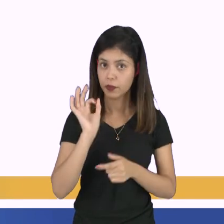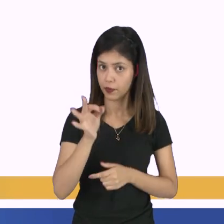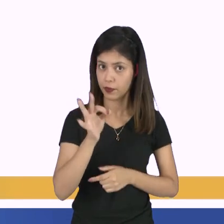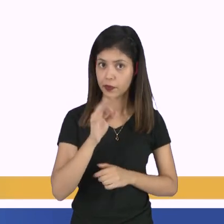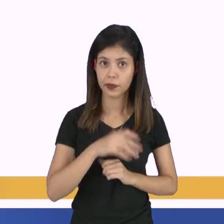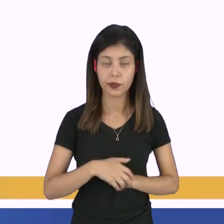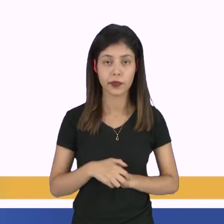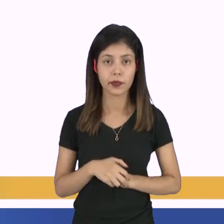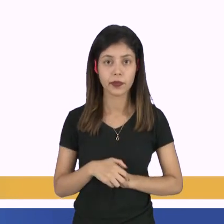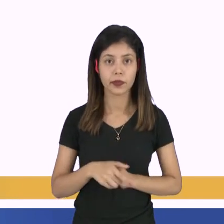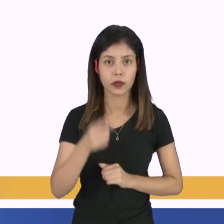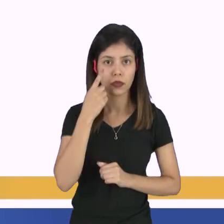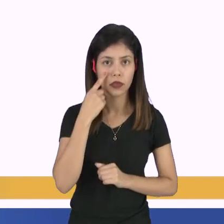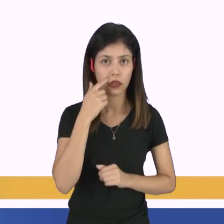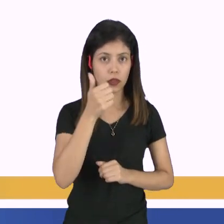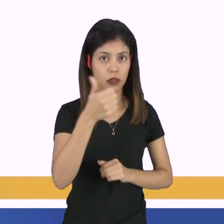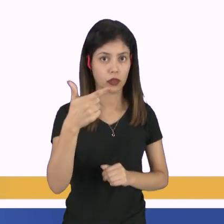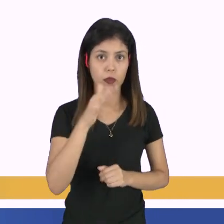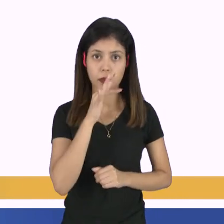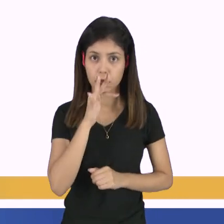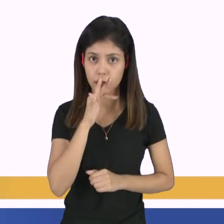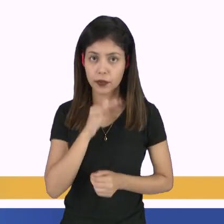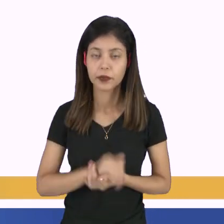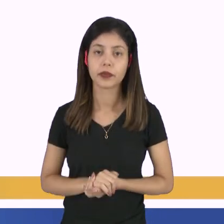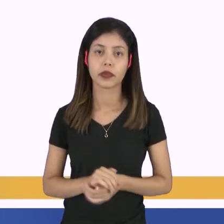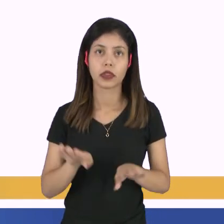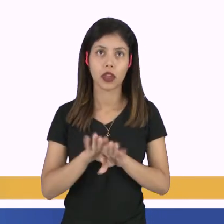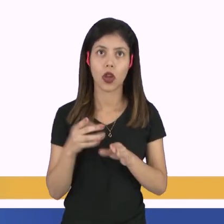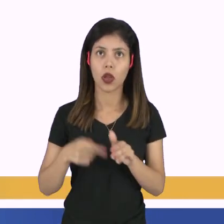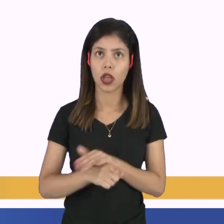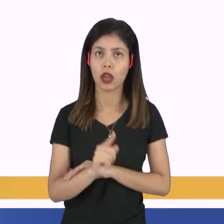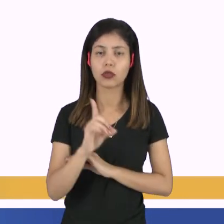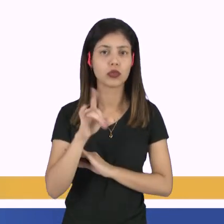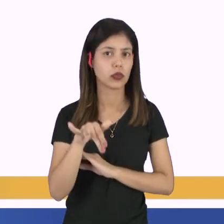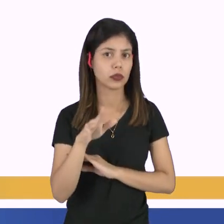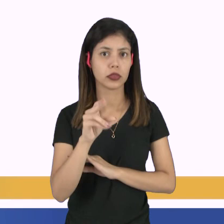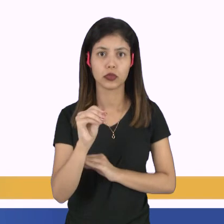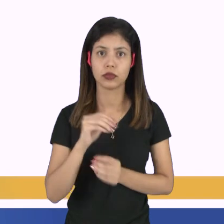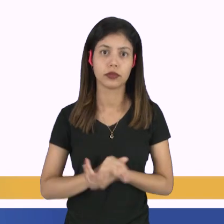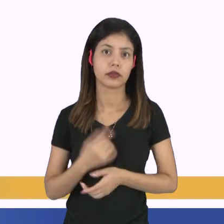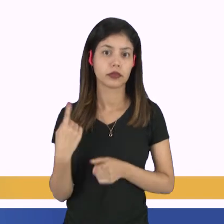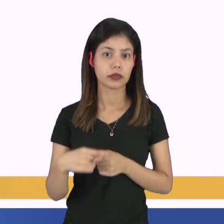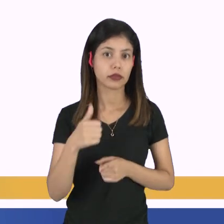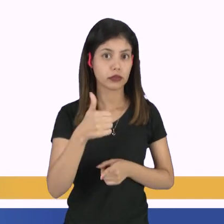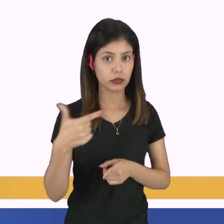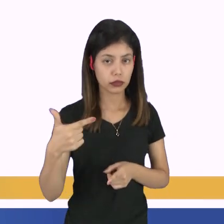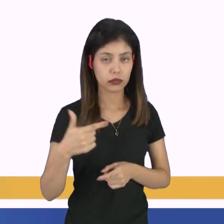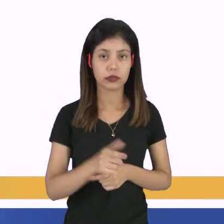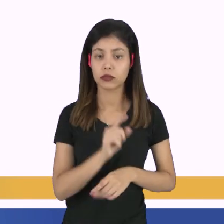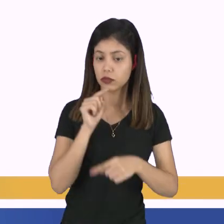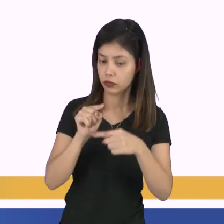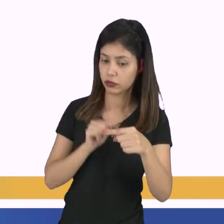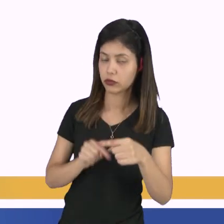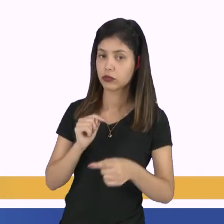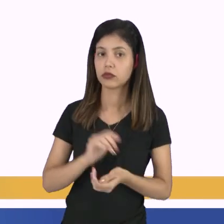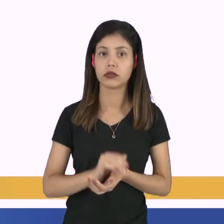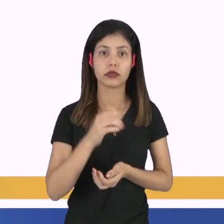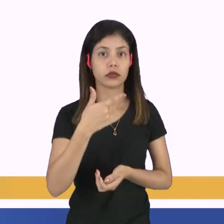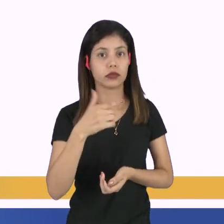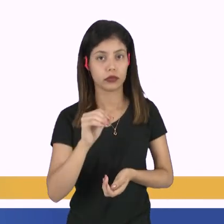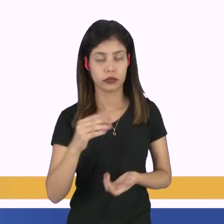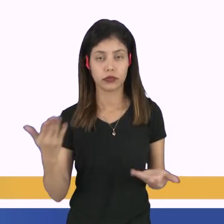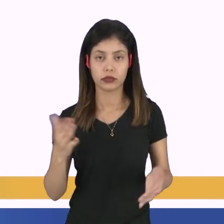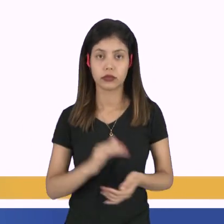certinho? Observe que 12, por exemplo, não poderia entrar no domínio, porque 12, né, não é divisor de 20,